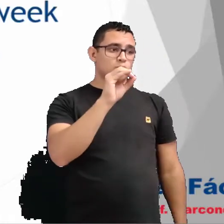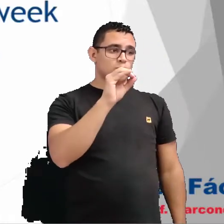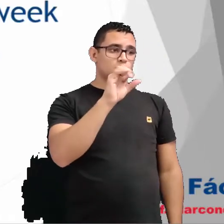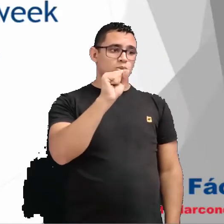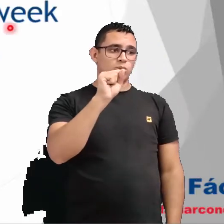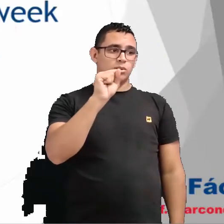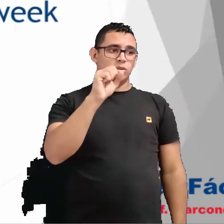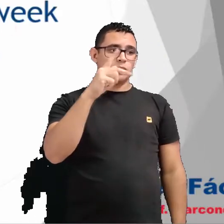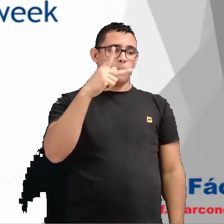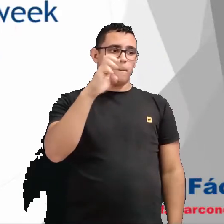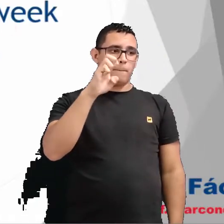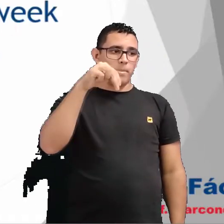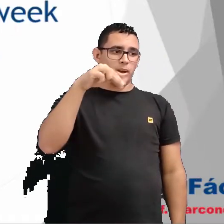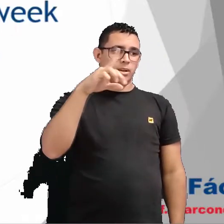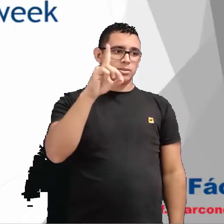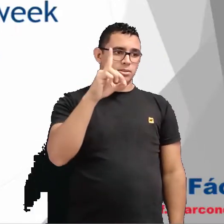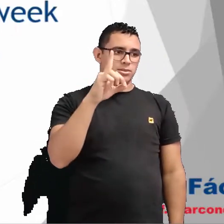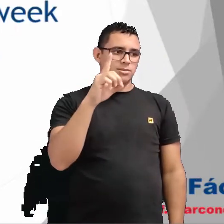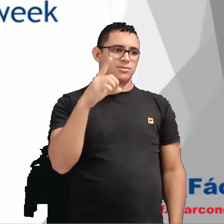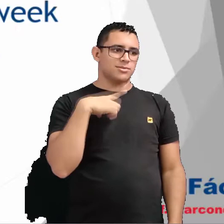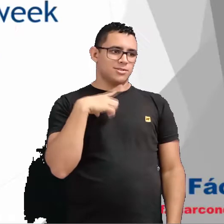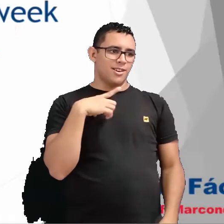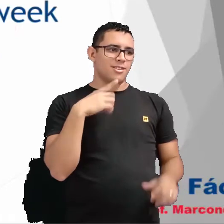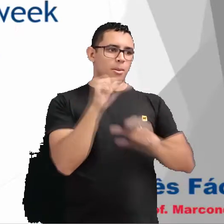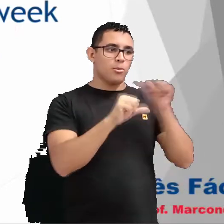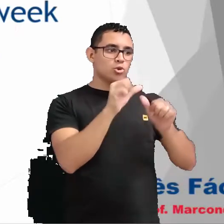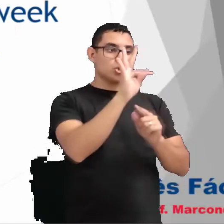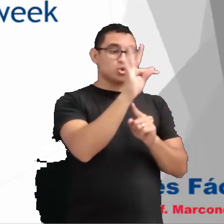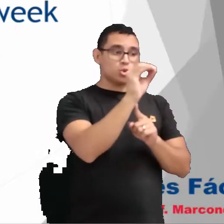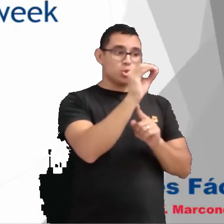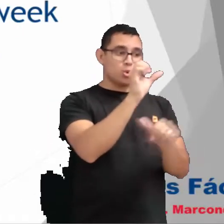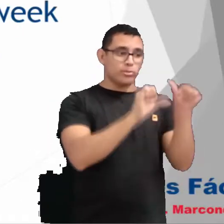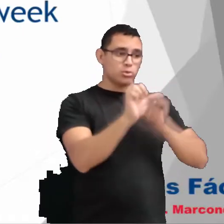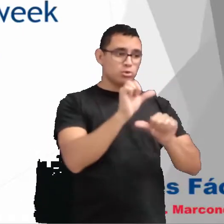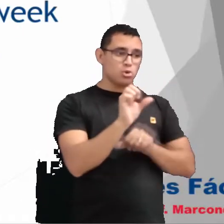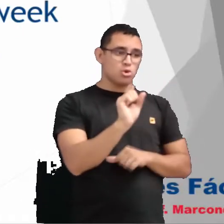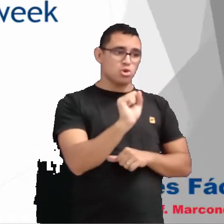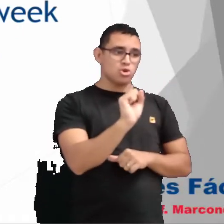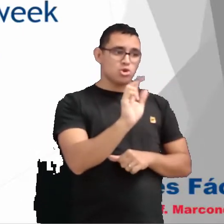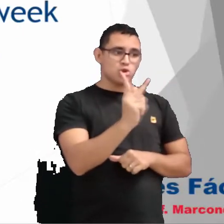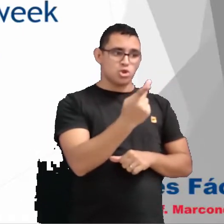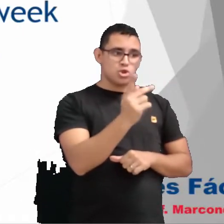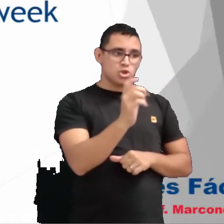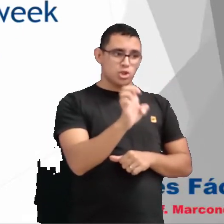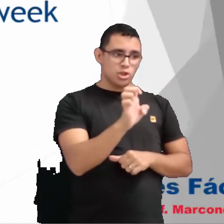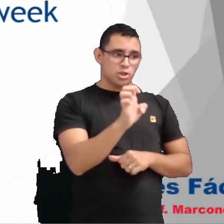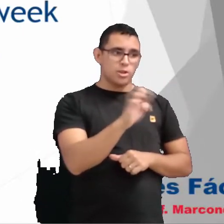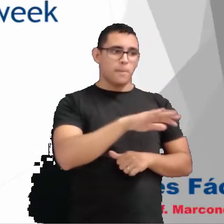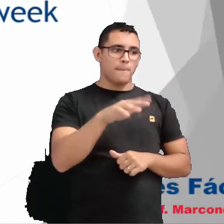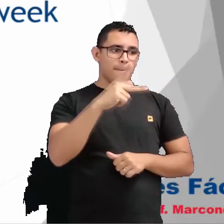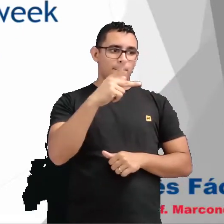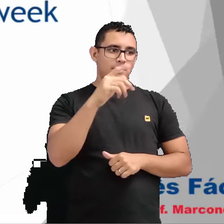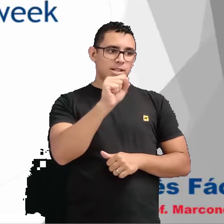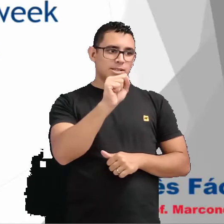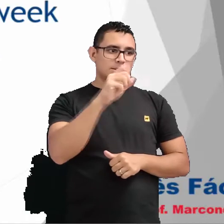Beth loved the week she spent there. Olha só, esse aqui, o verbo spent, é o verbo to